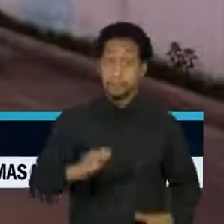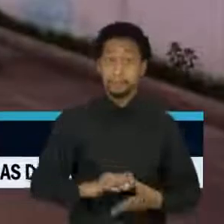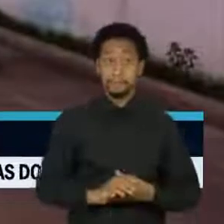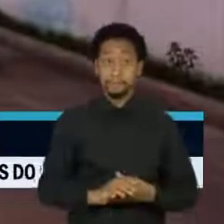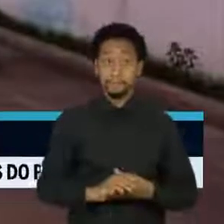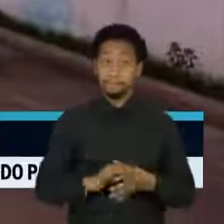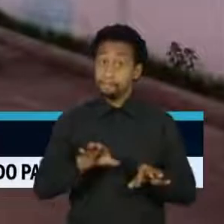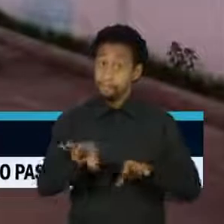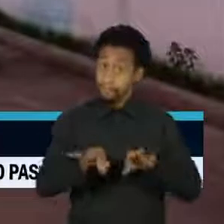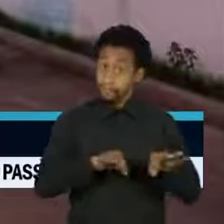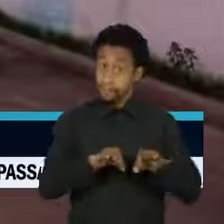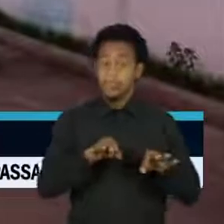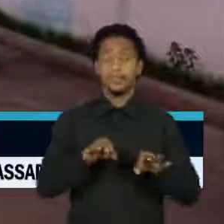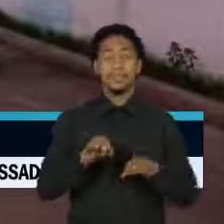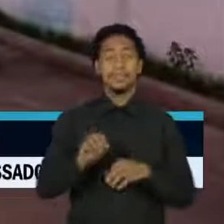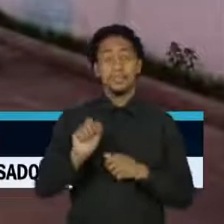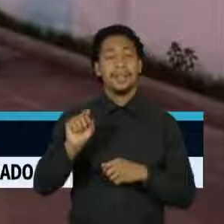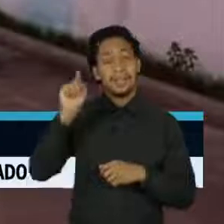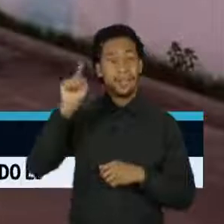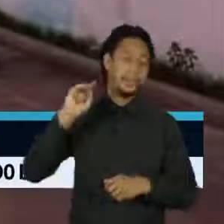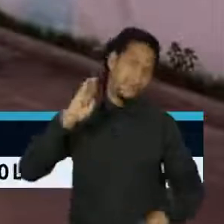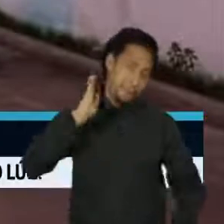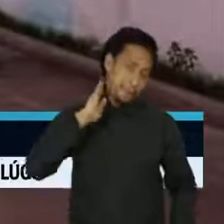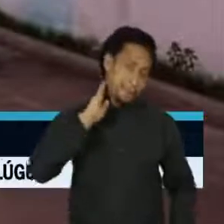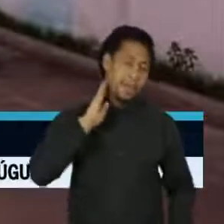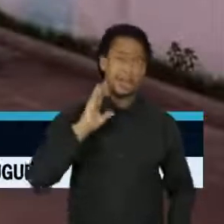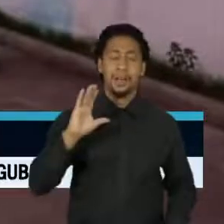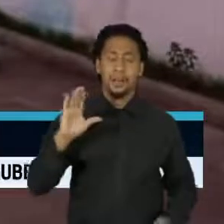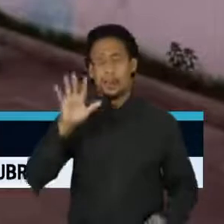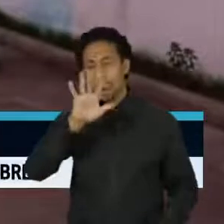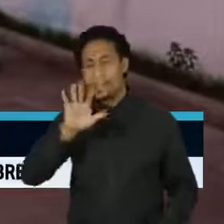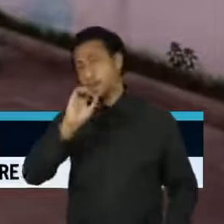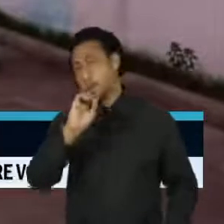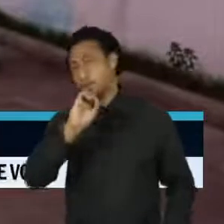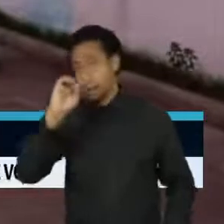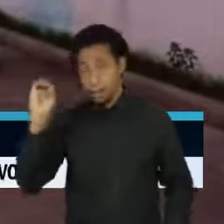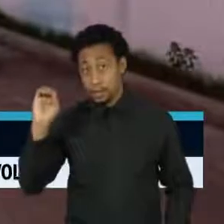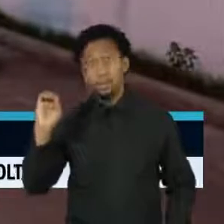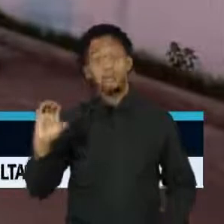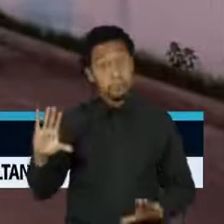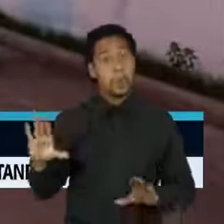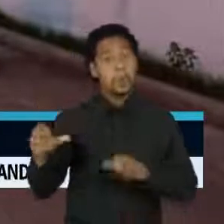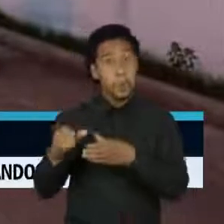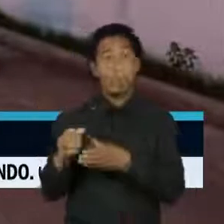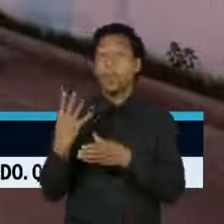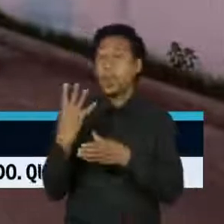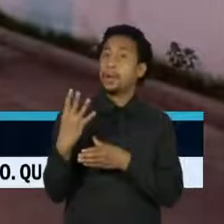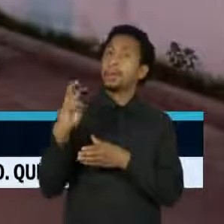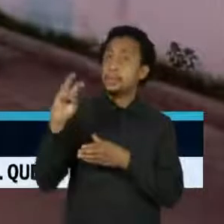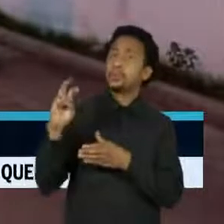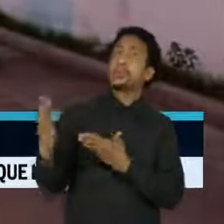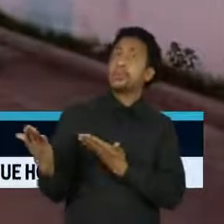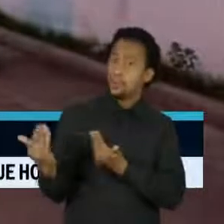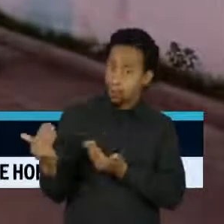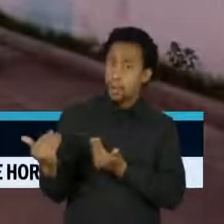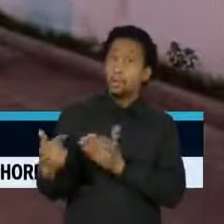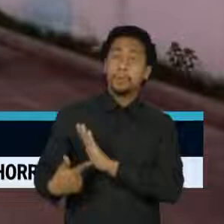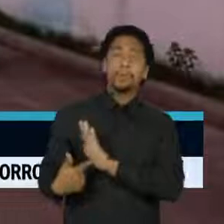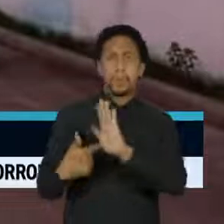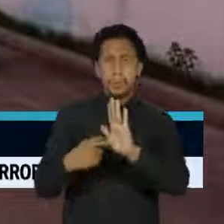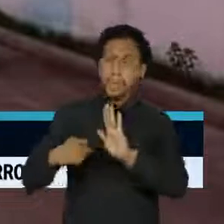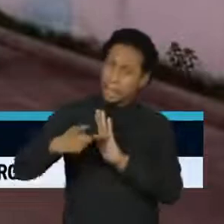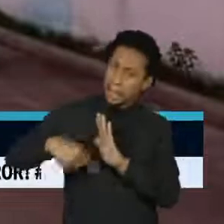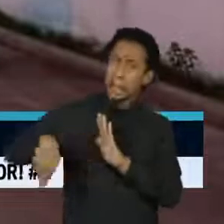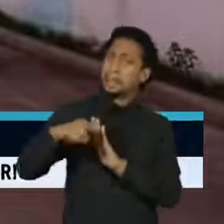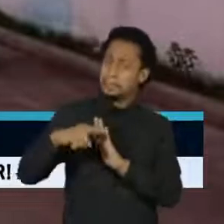na região oeste do Pará é apenas um dos desenvolvidos por 45 jovens identificados como